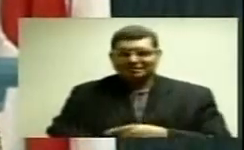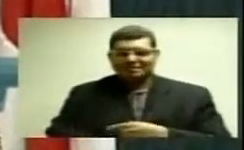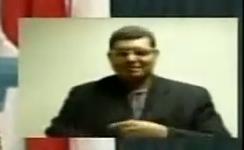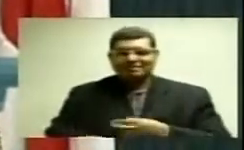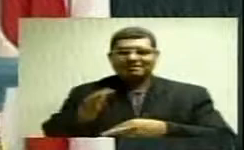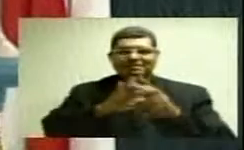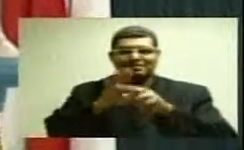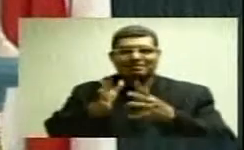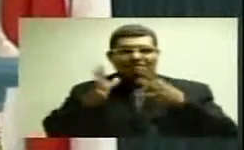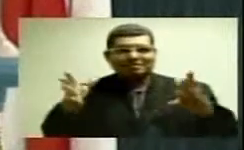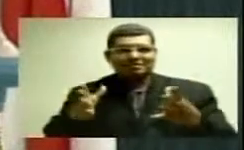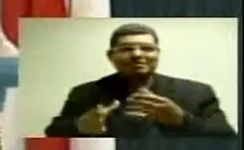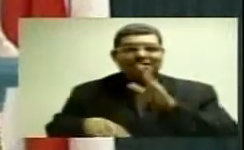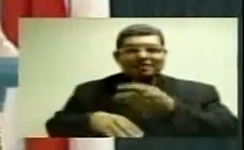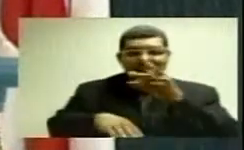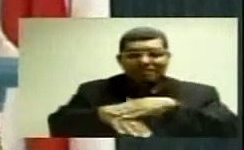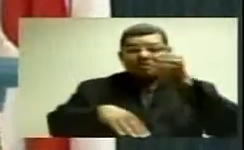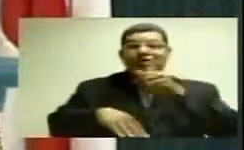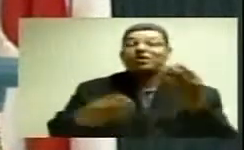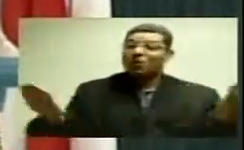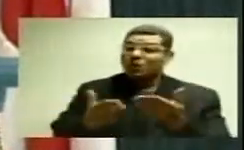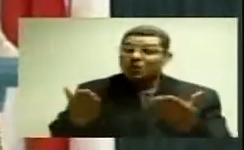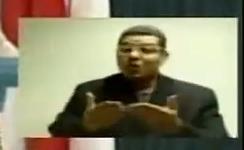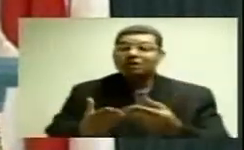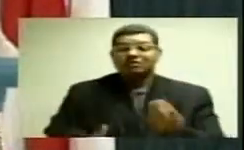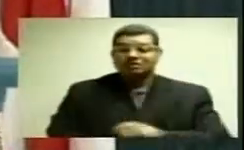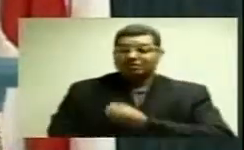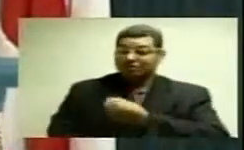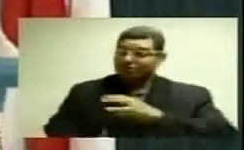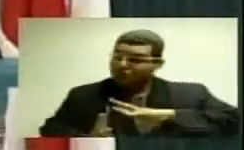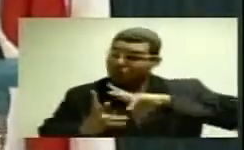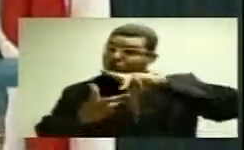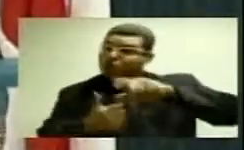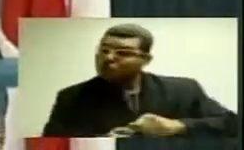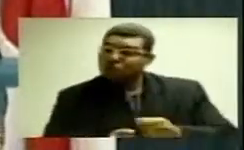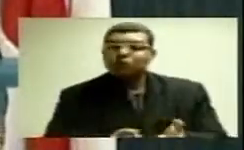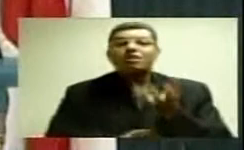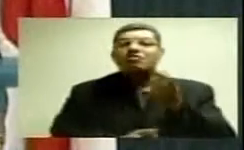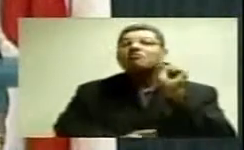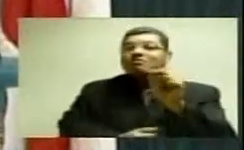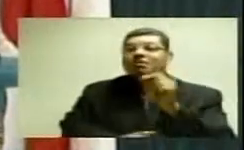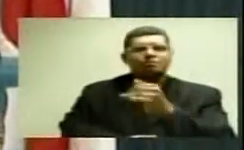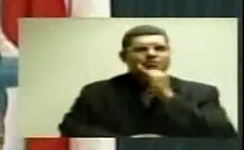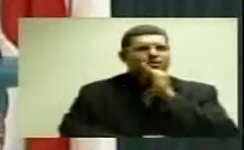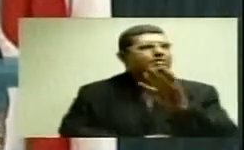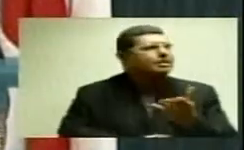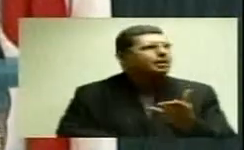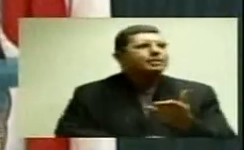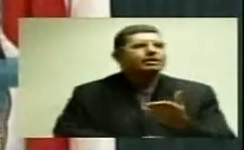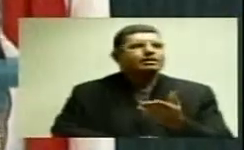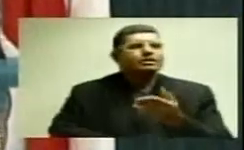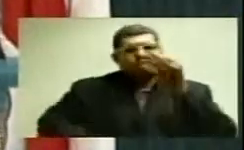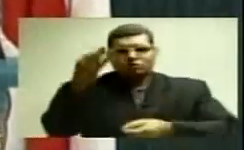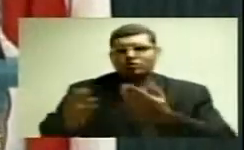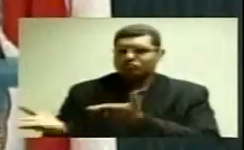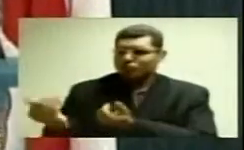grande desafio. E, diria mais, hoje nós vivemos num mundo em que, por exemplo, a questão do juizado da